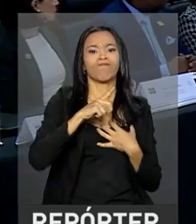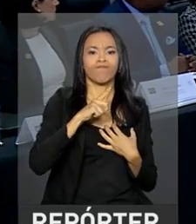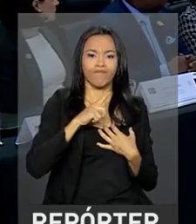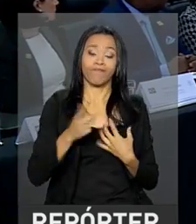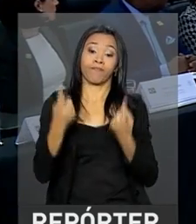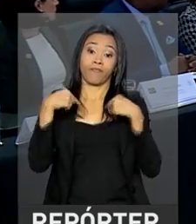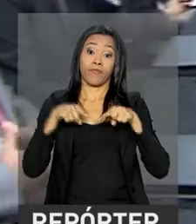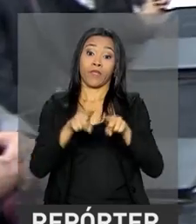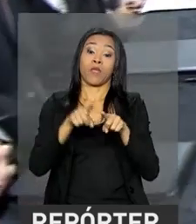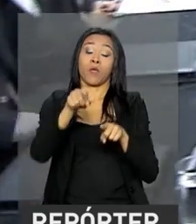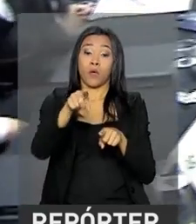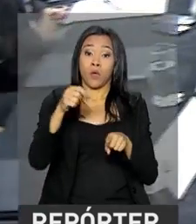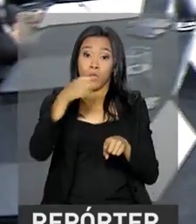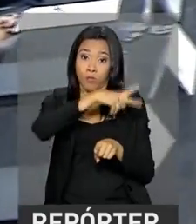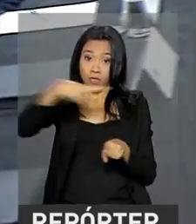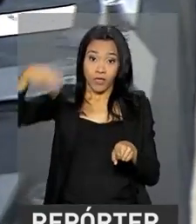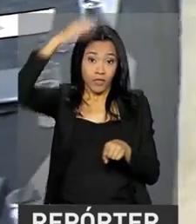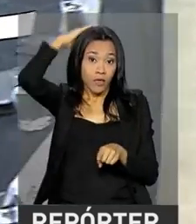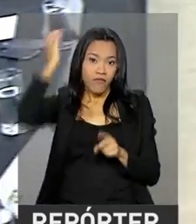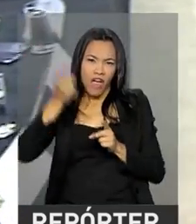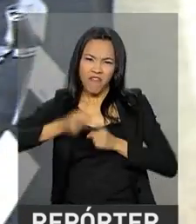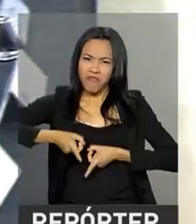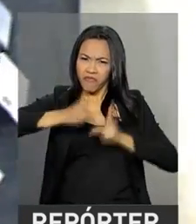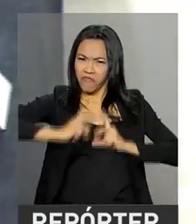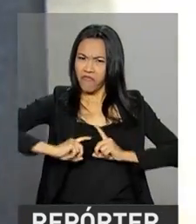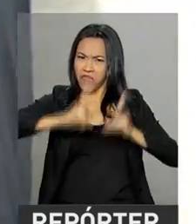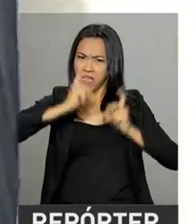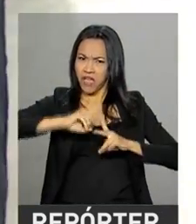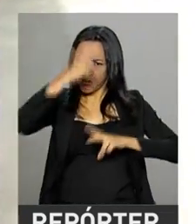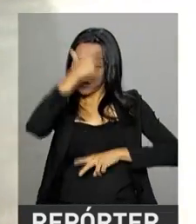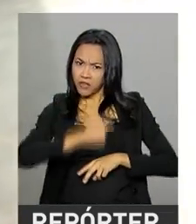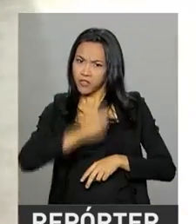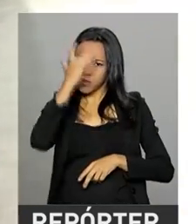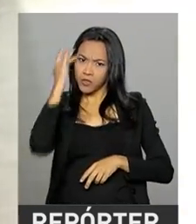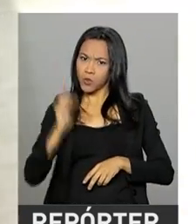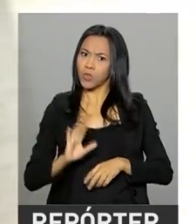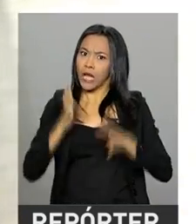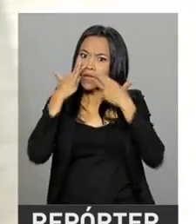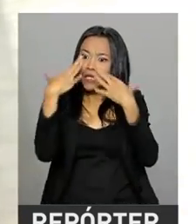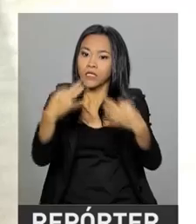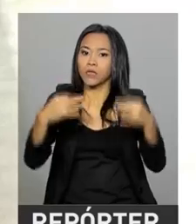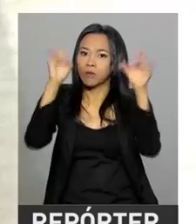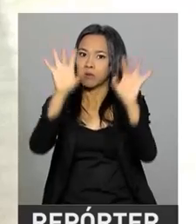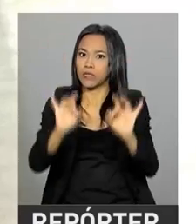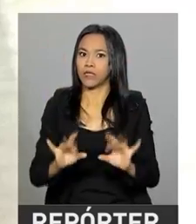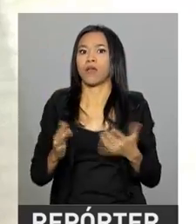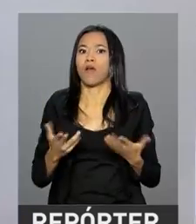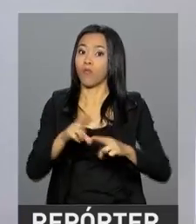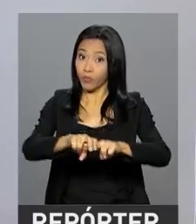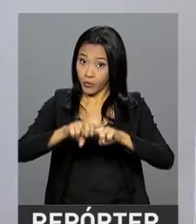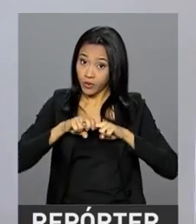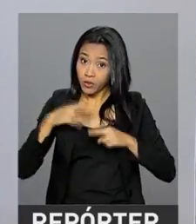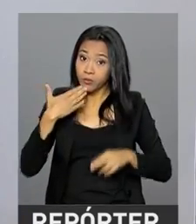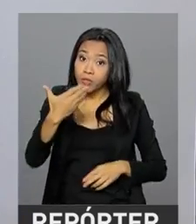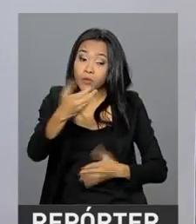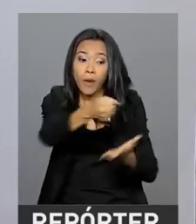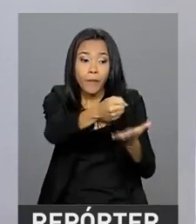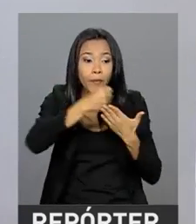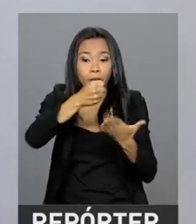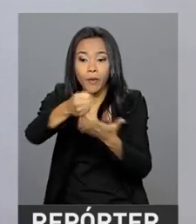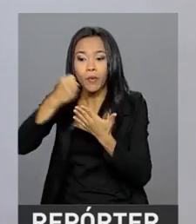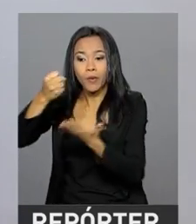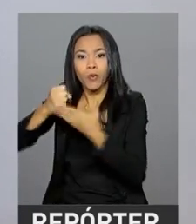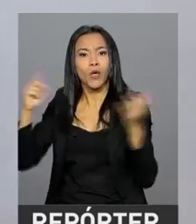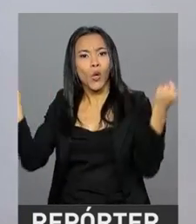Temer lembrou que o tráfico de seres humanos é um assunto que deve ser tratado com atenção especial por isso pediu apoio no